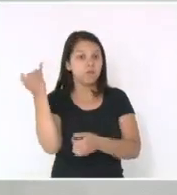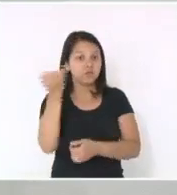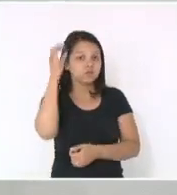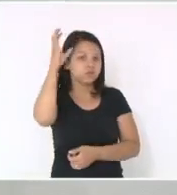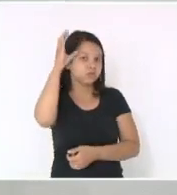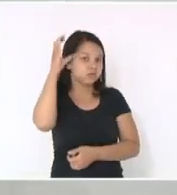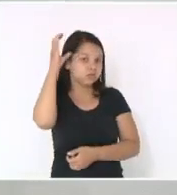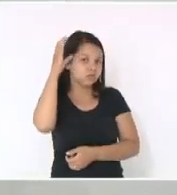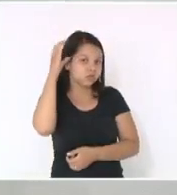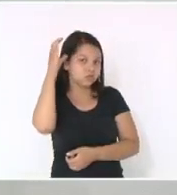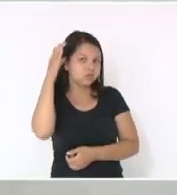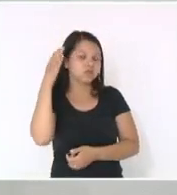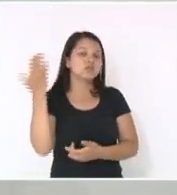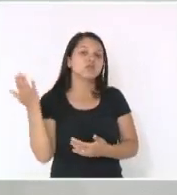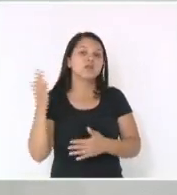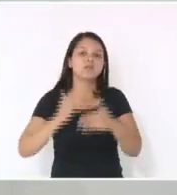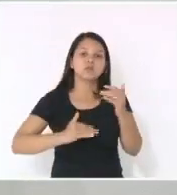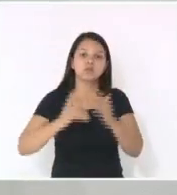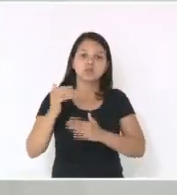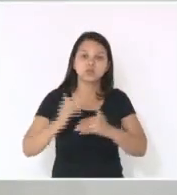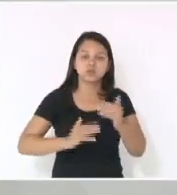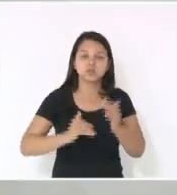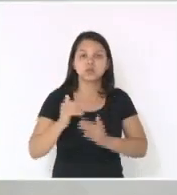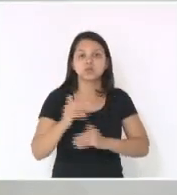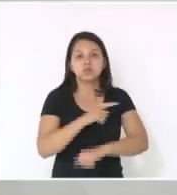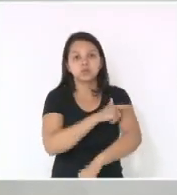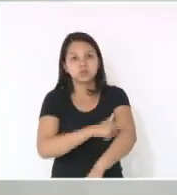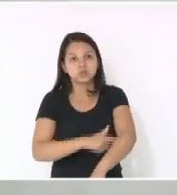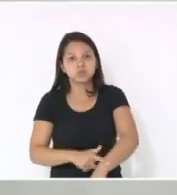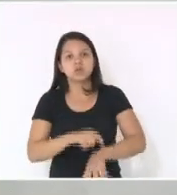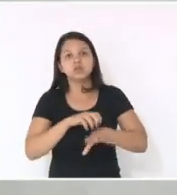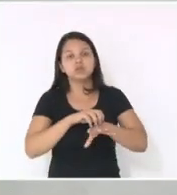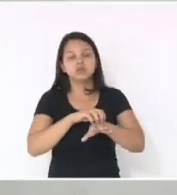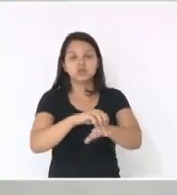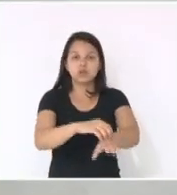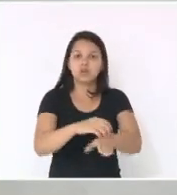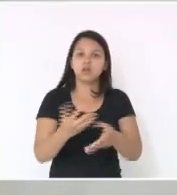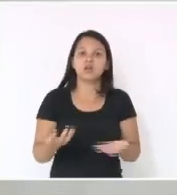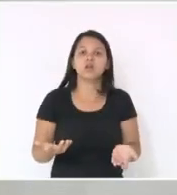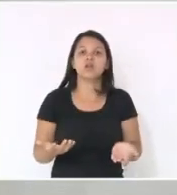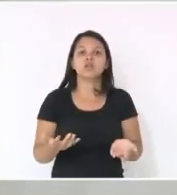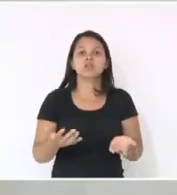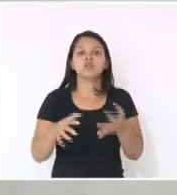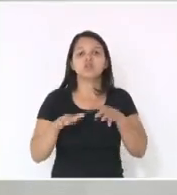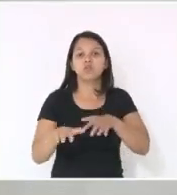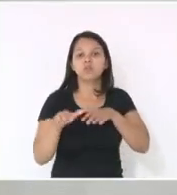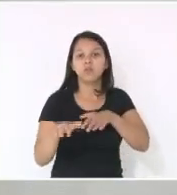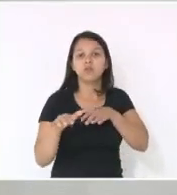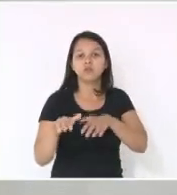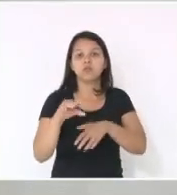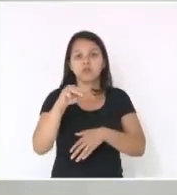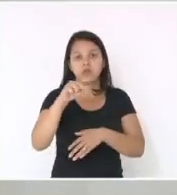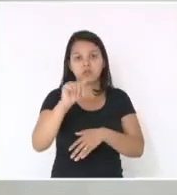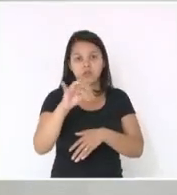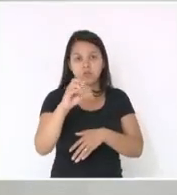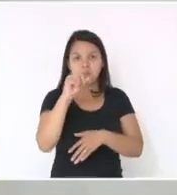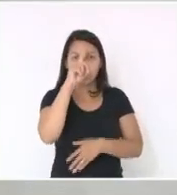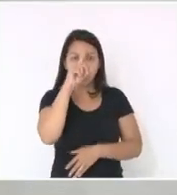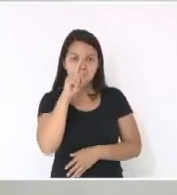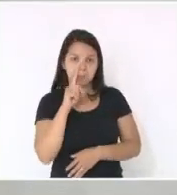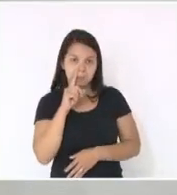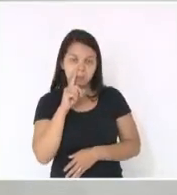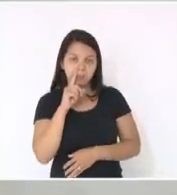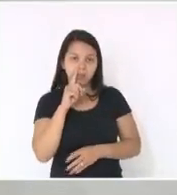sobre hábitos e atitudes de trânsito, tema, então, do movimento Maio Amarelo. As taxas de mortalidade